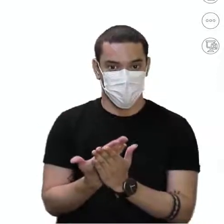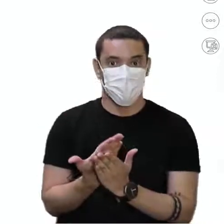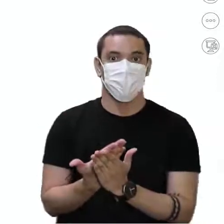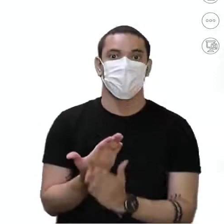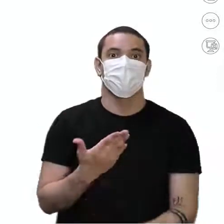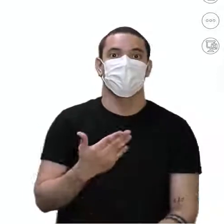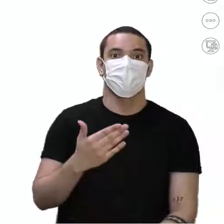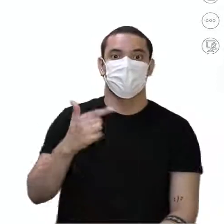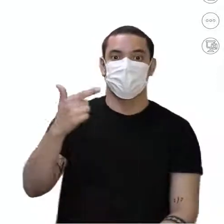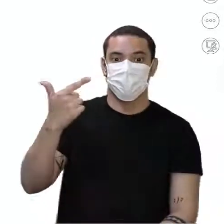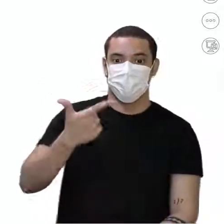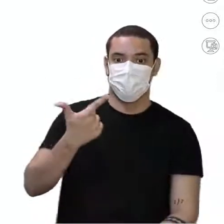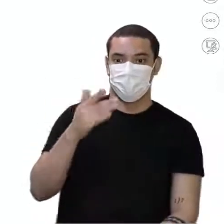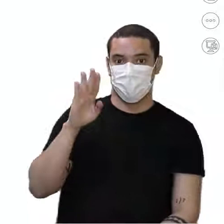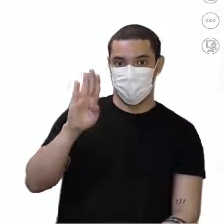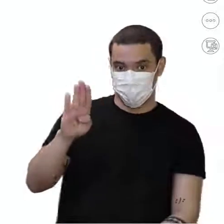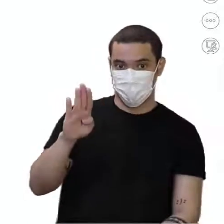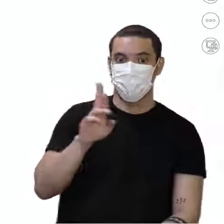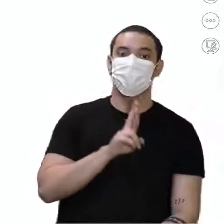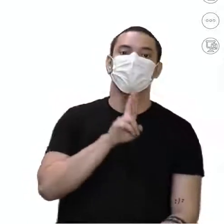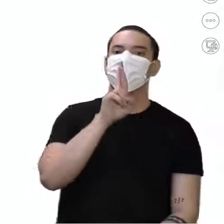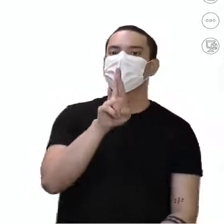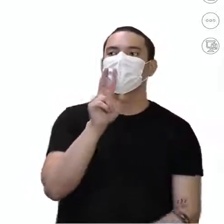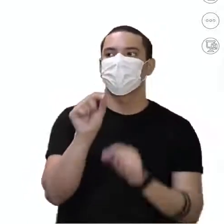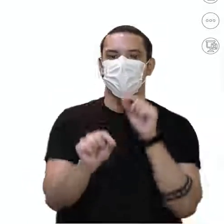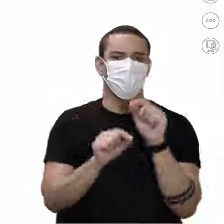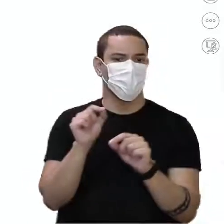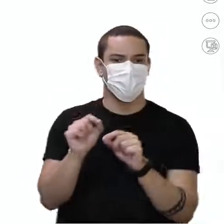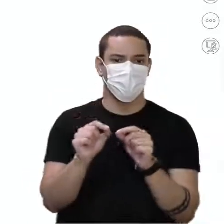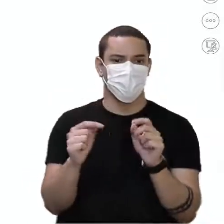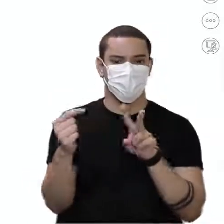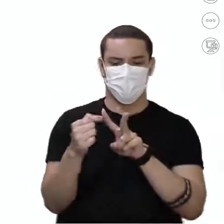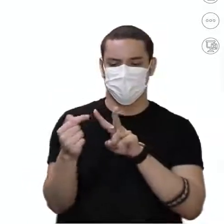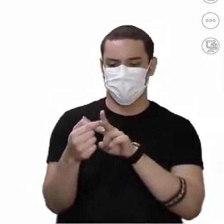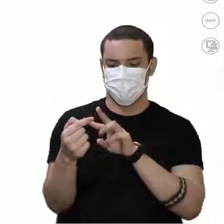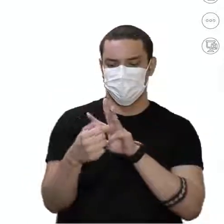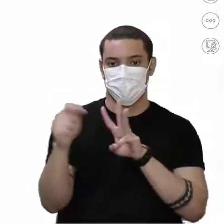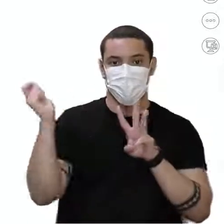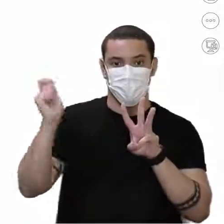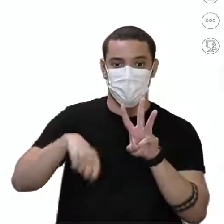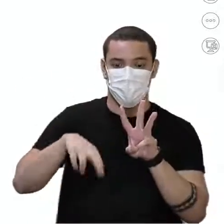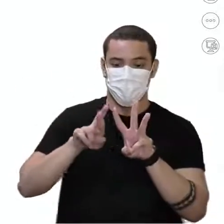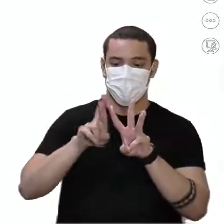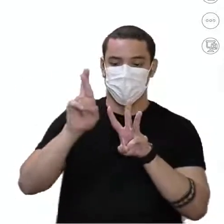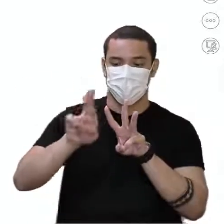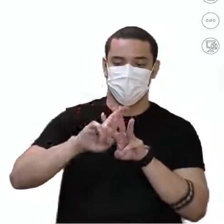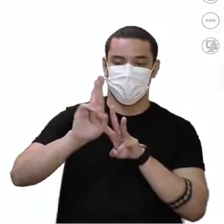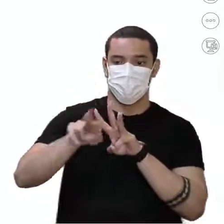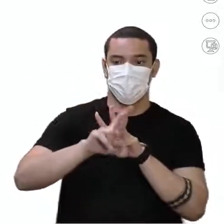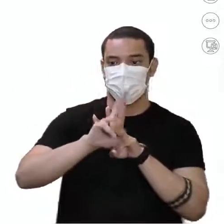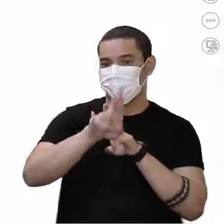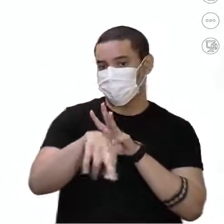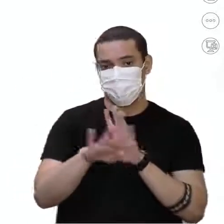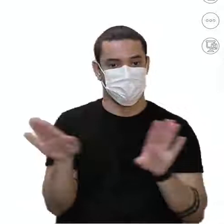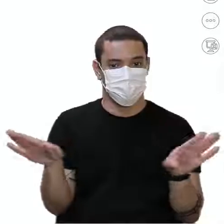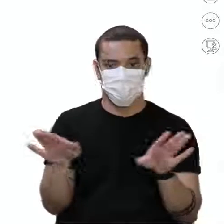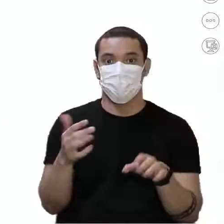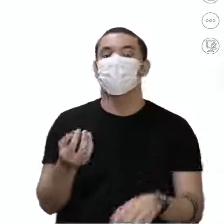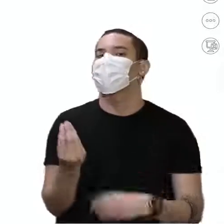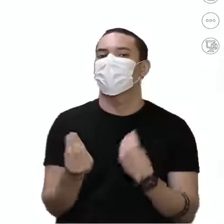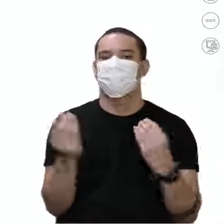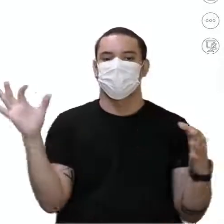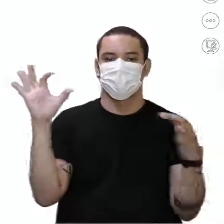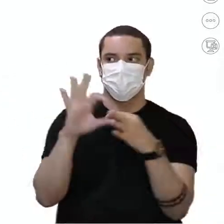B vai responder. Ele vai responder o quê? Tem 3 kinds of answers, né? Of answers. Tem 3 tipos